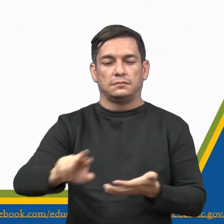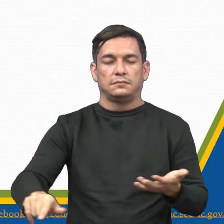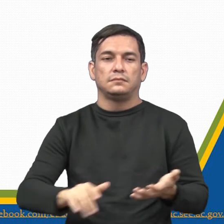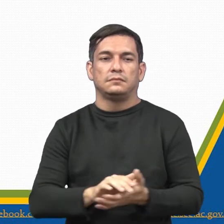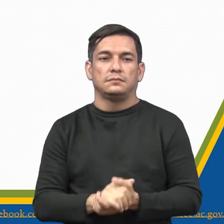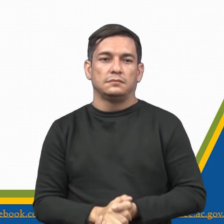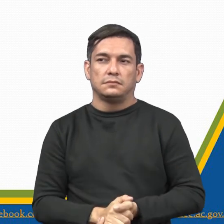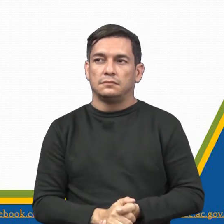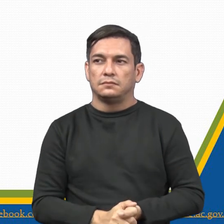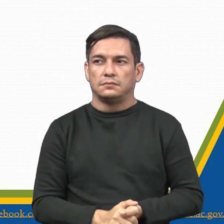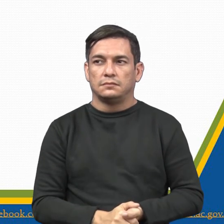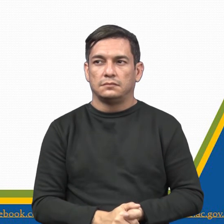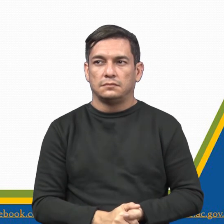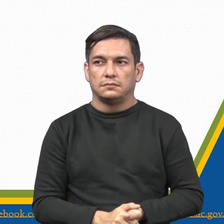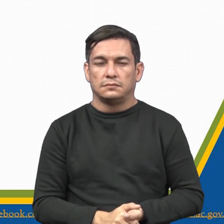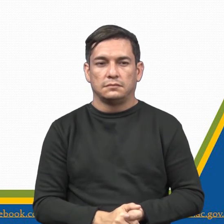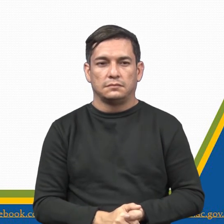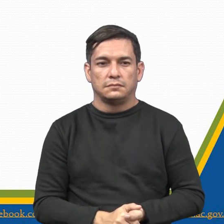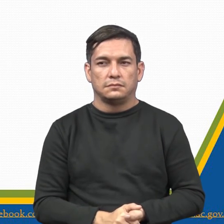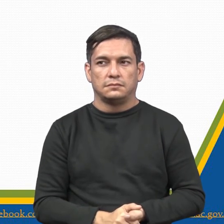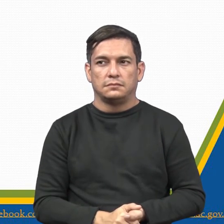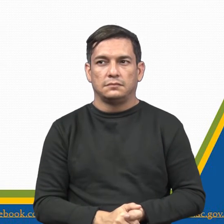diferentes.